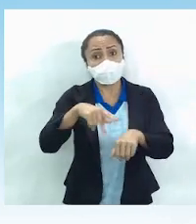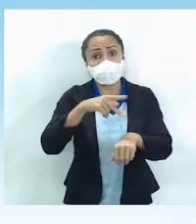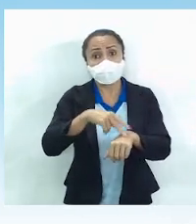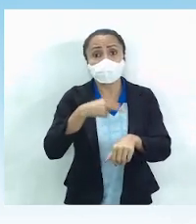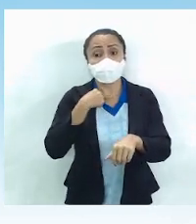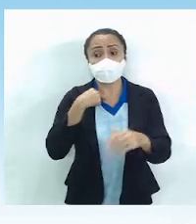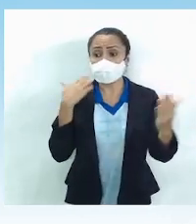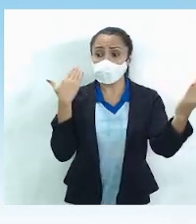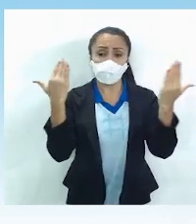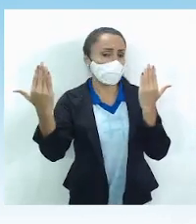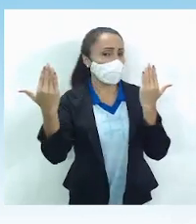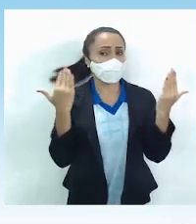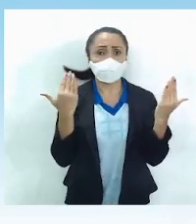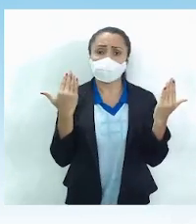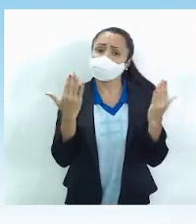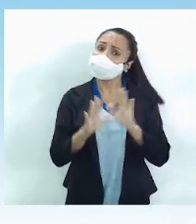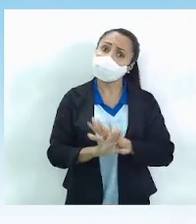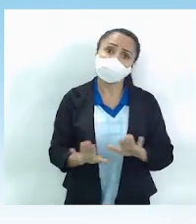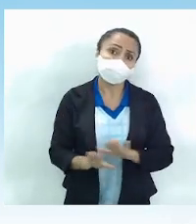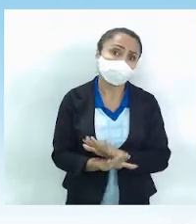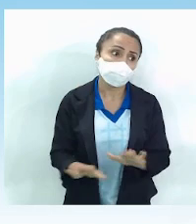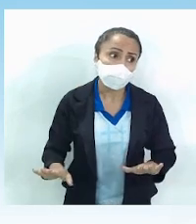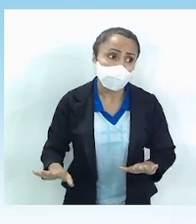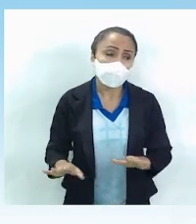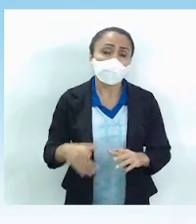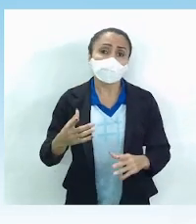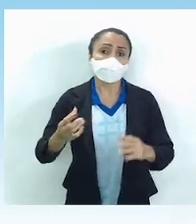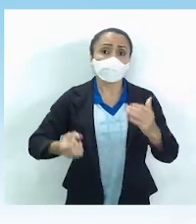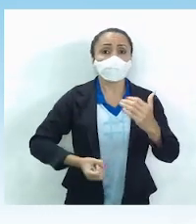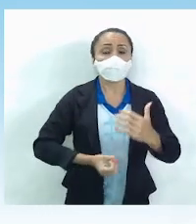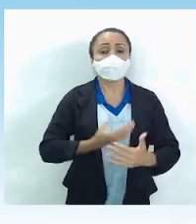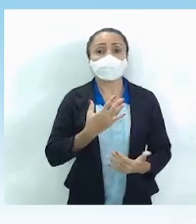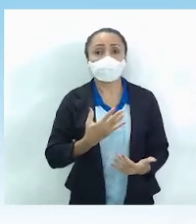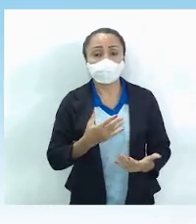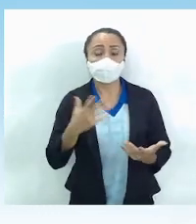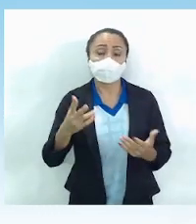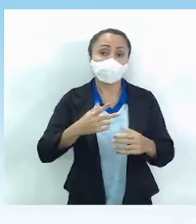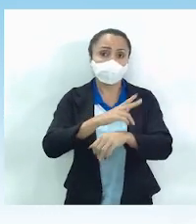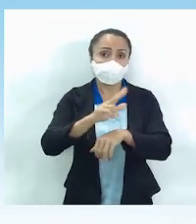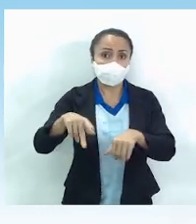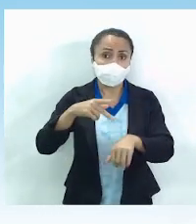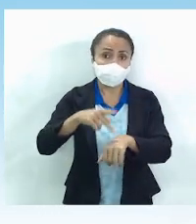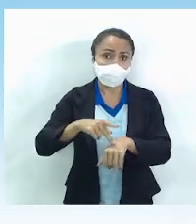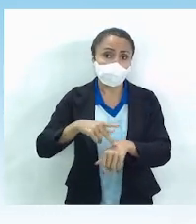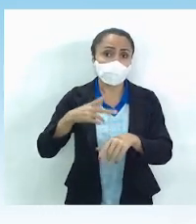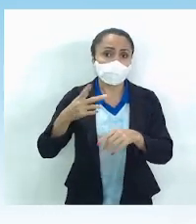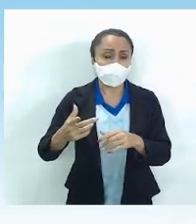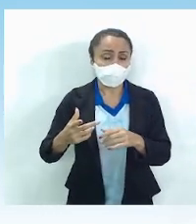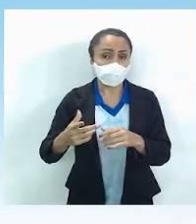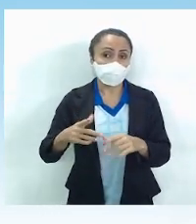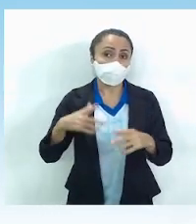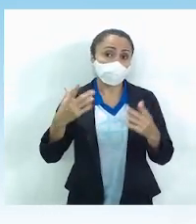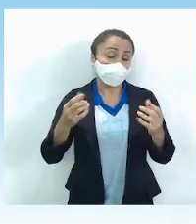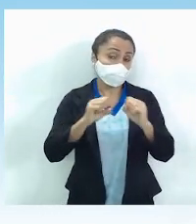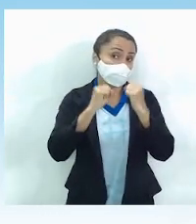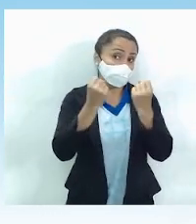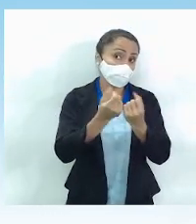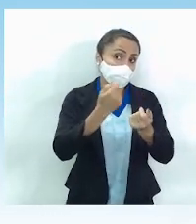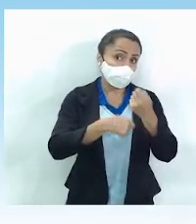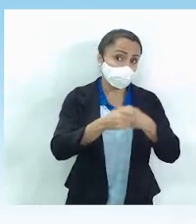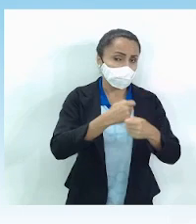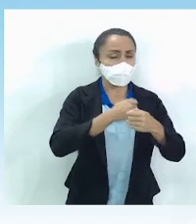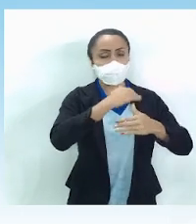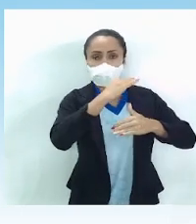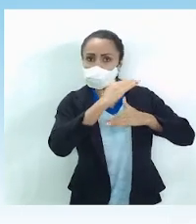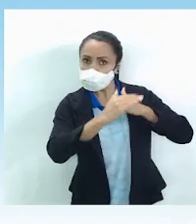ser comparados. Então, por isso que surgem emergentes. São aqueles países que estão numa associação socioeconômica e de